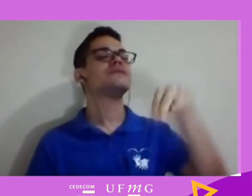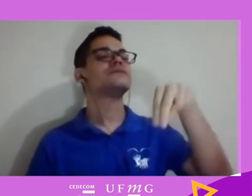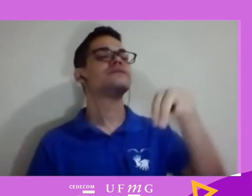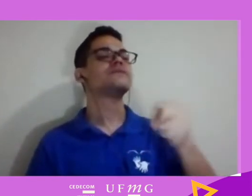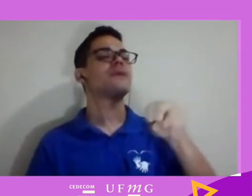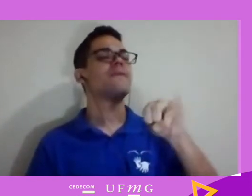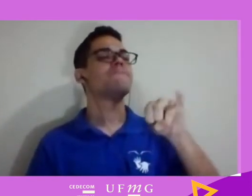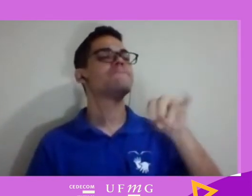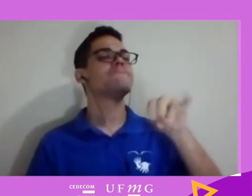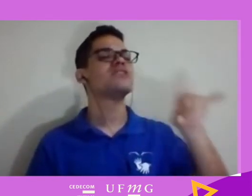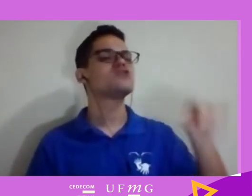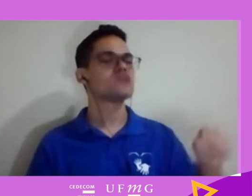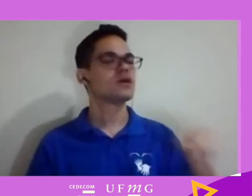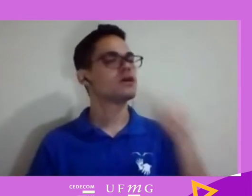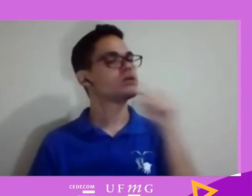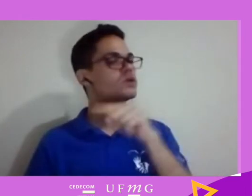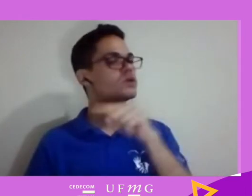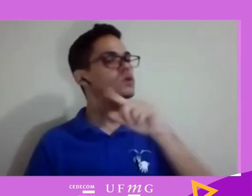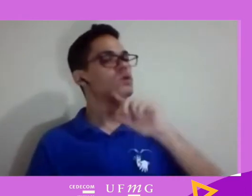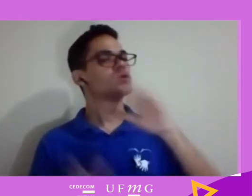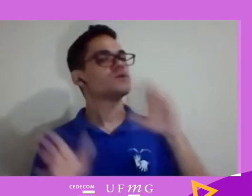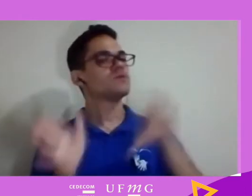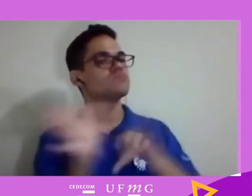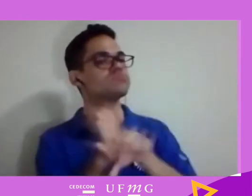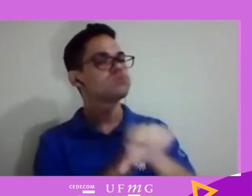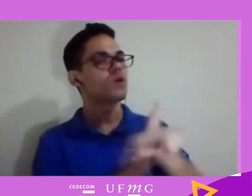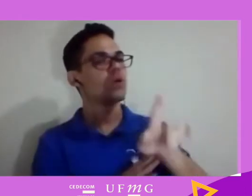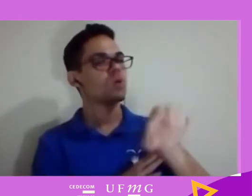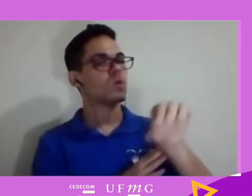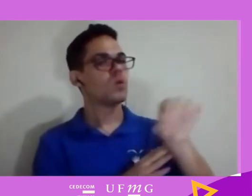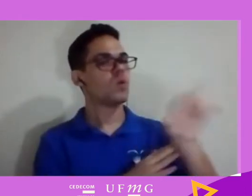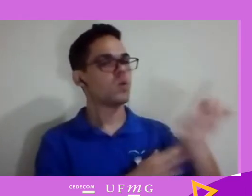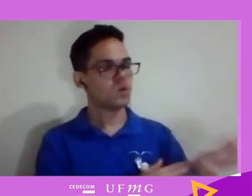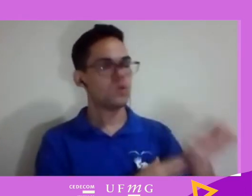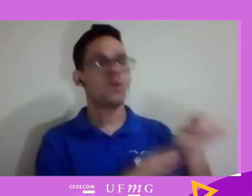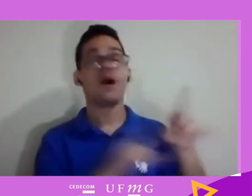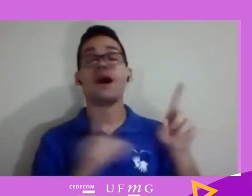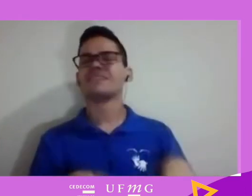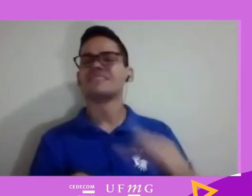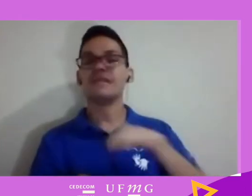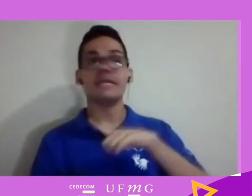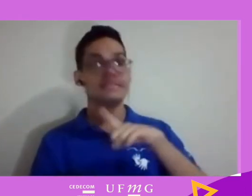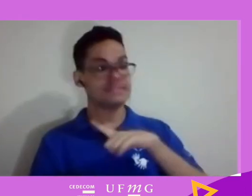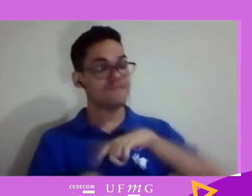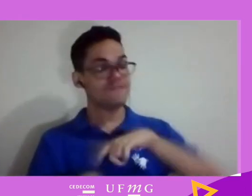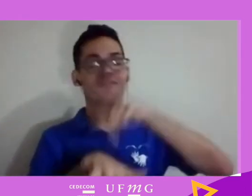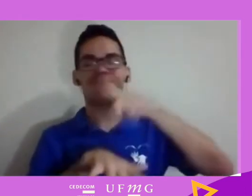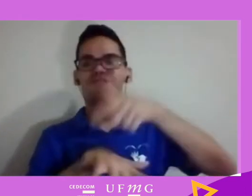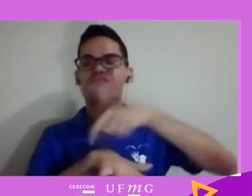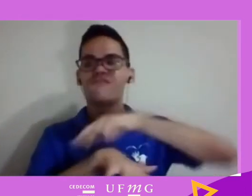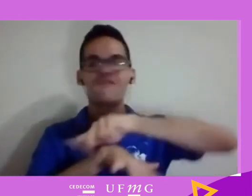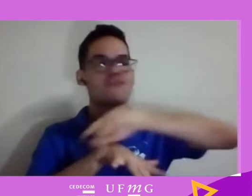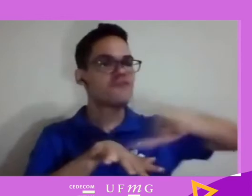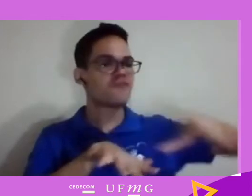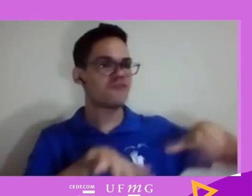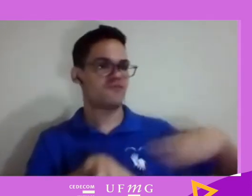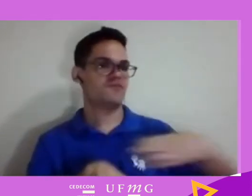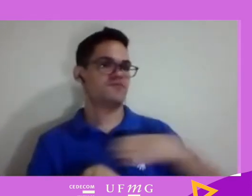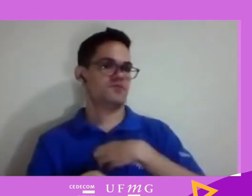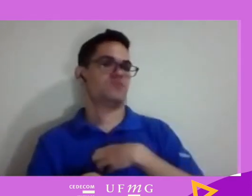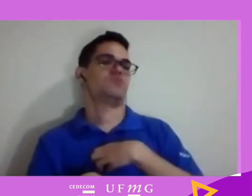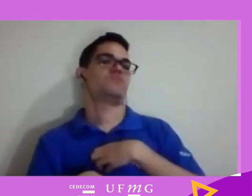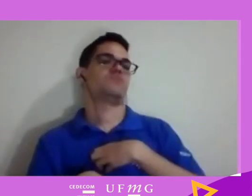lá no pós-doc com ele, ele estava começando, que ele fez um grande mapeamento no mundo. E ele tem, inclusive, alguns kits que